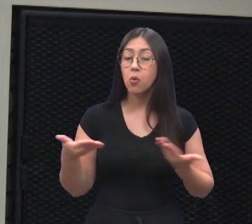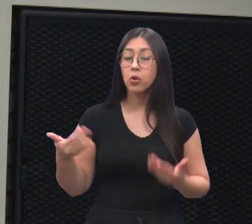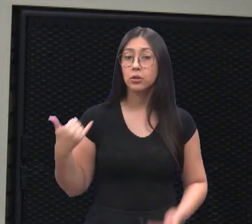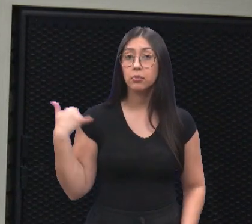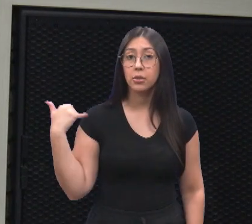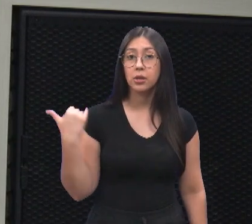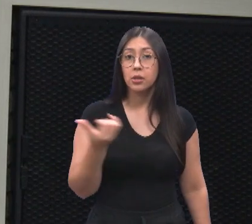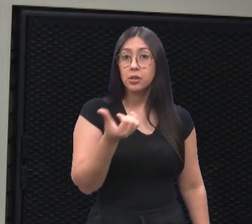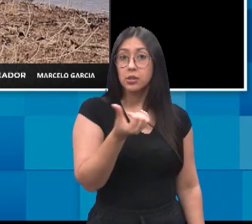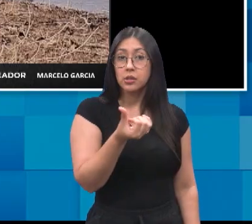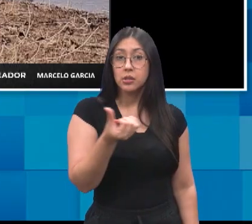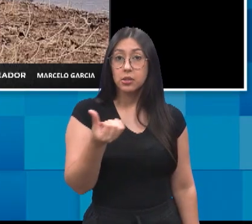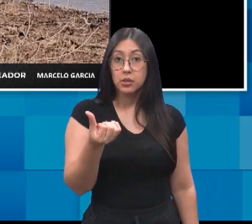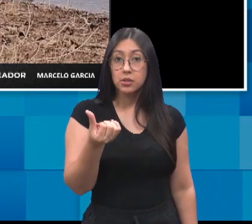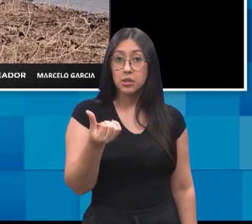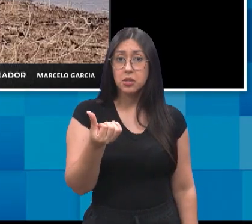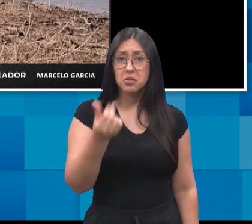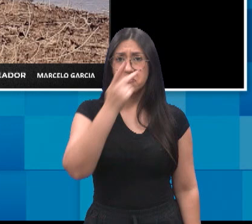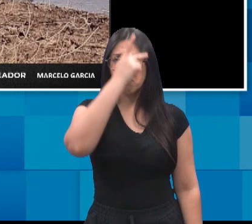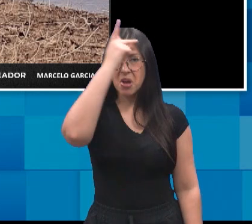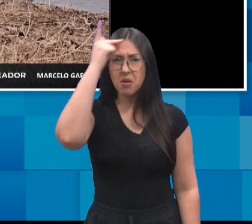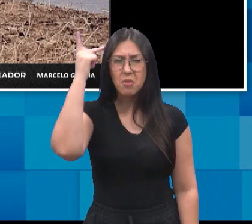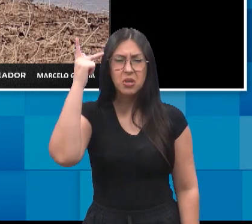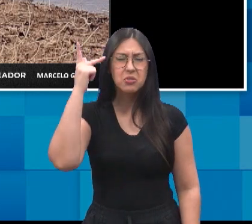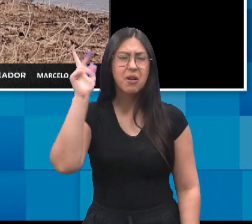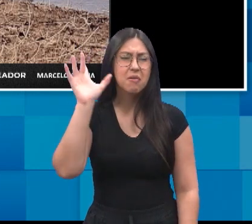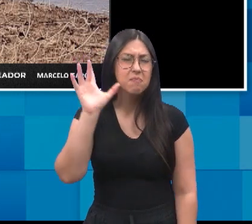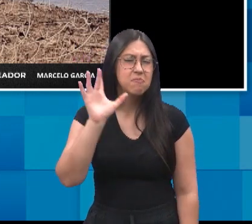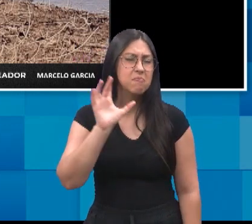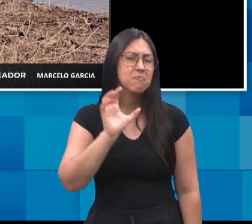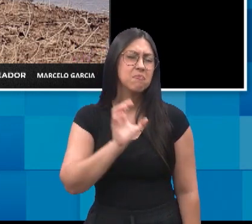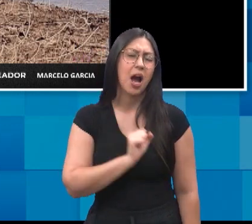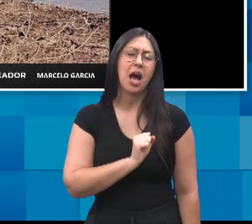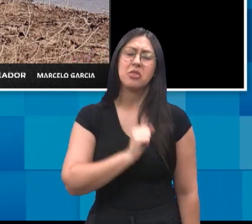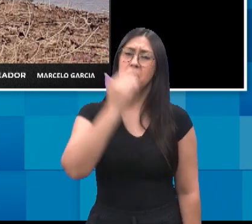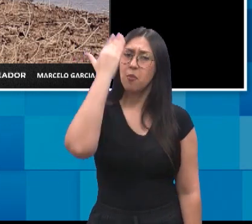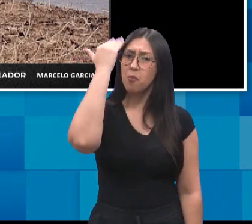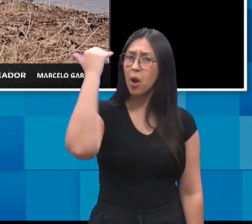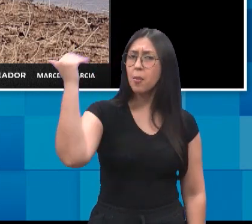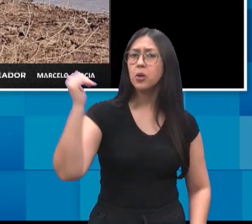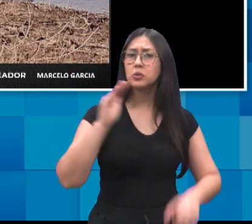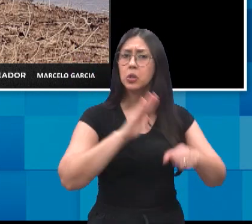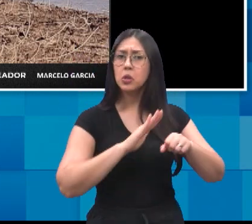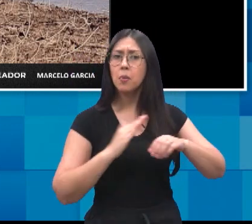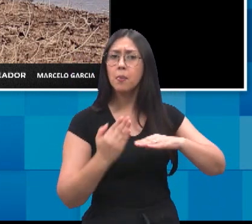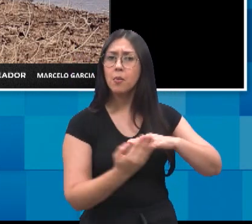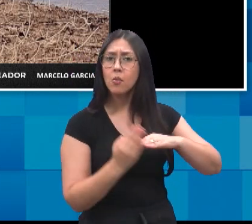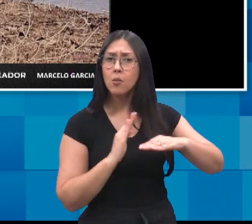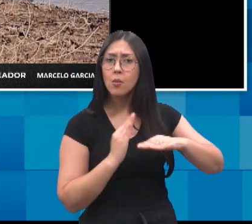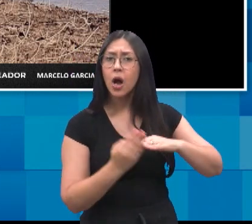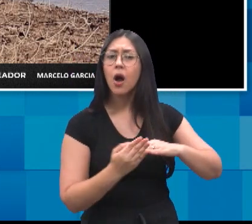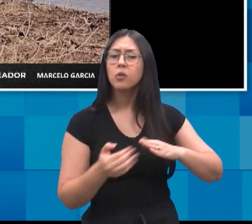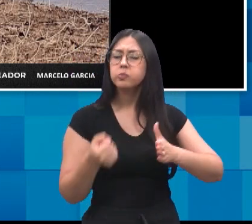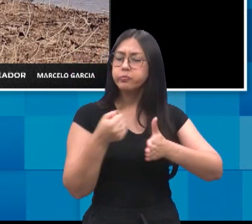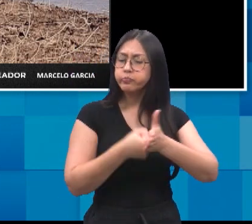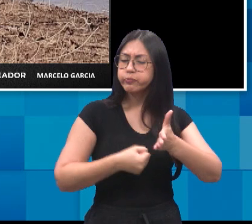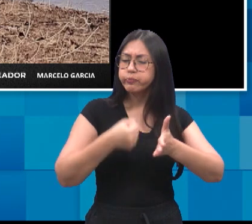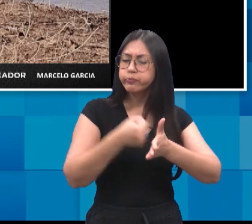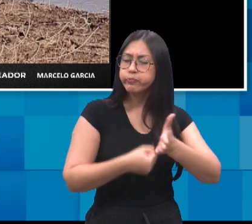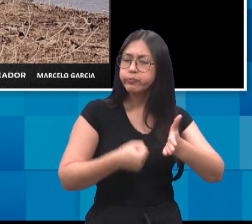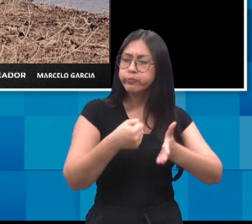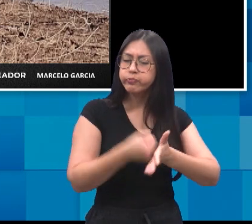66 anos. Mirto era uma pessoa muito querida e conhecida no bairro. Um homem batalhador que nunca deixou